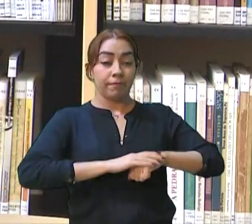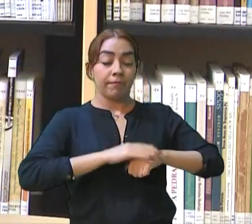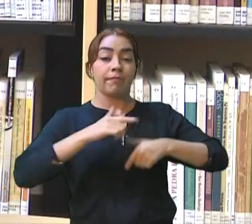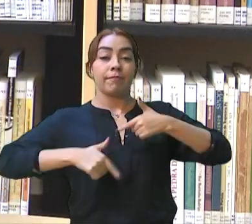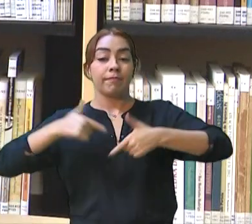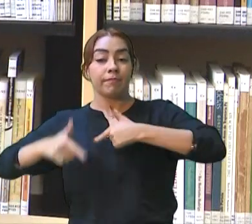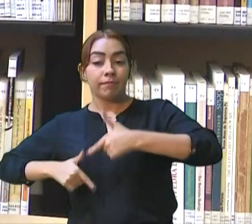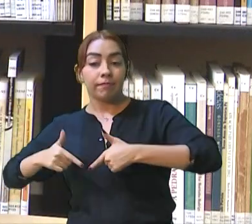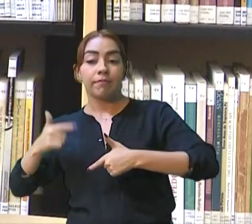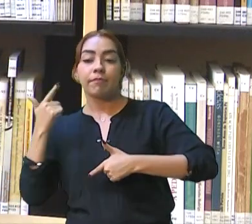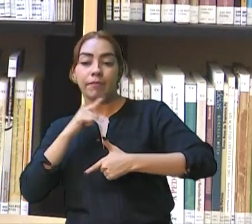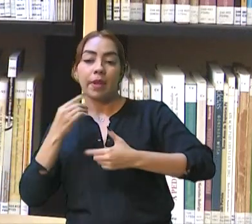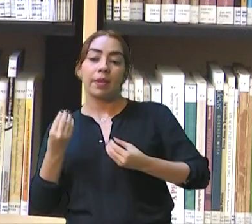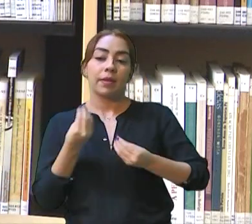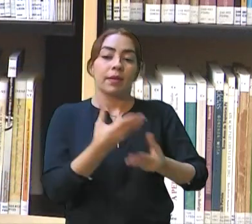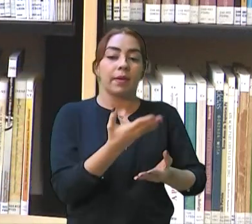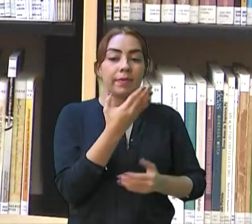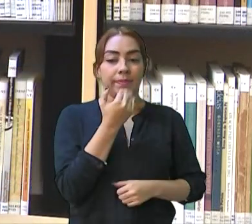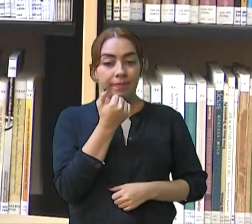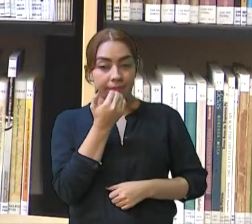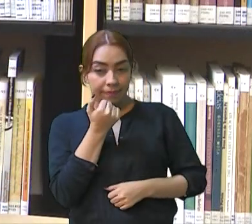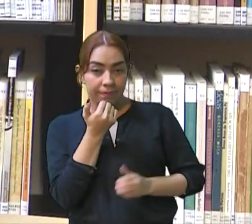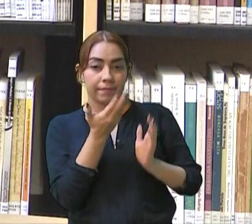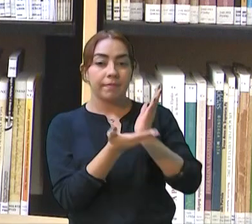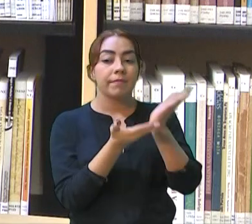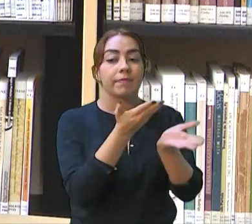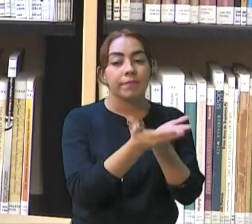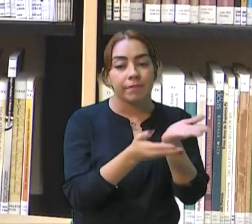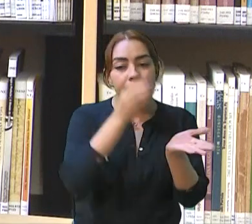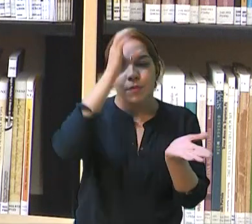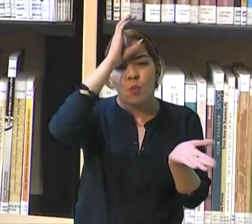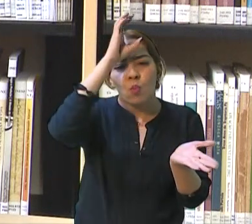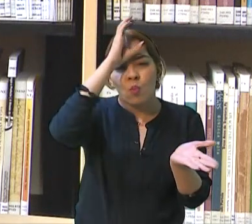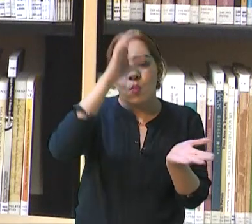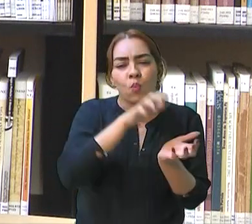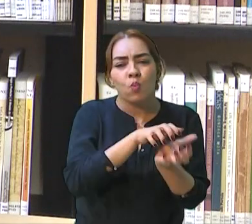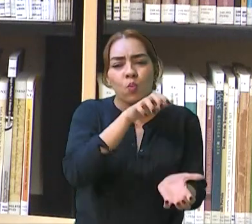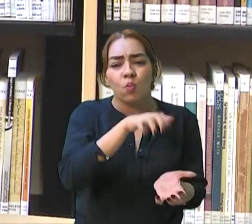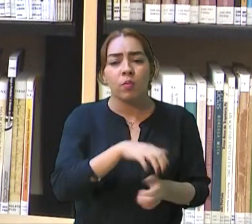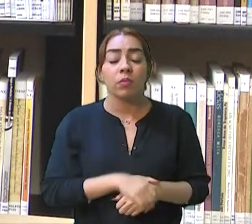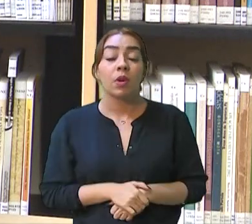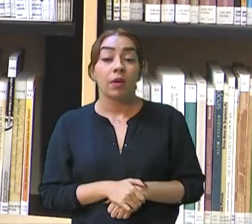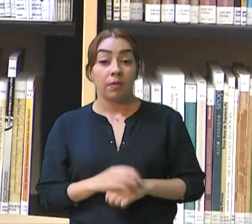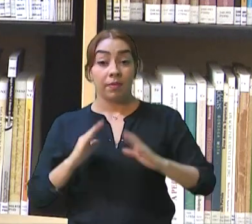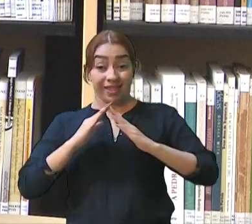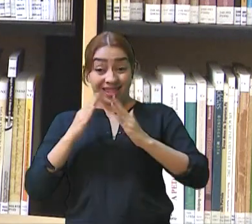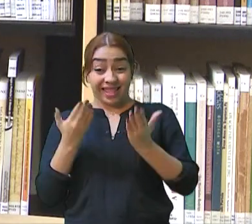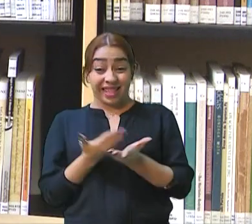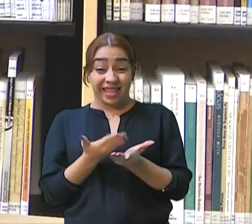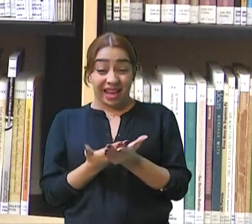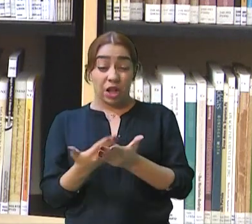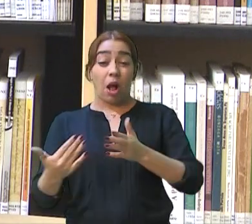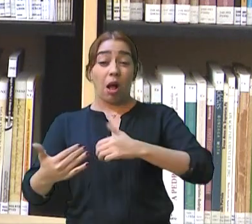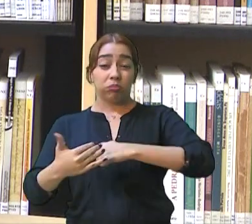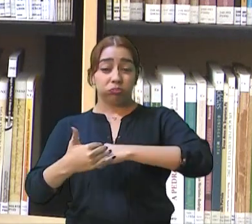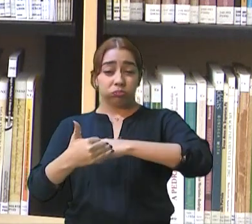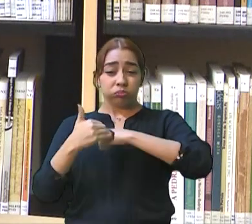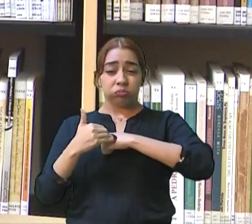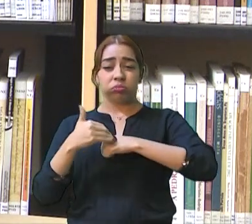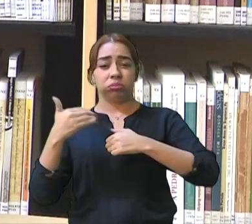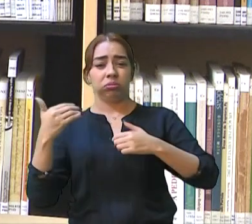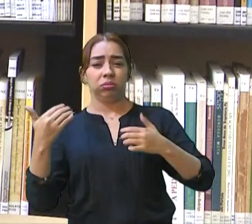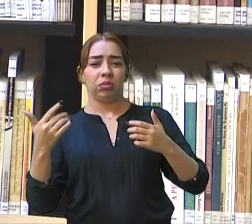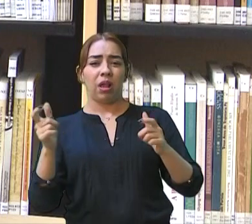dele. Ele era um garoto excluído da escola, era o garoto mais atacado por bullying, porque era um garoto